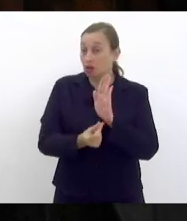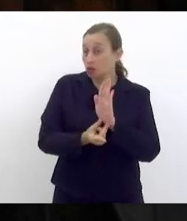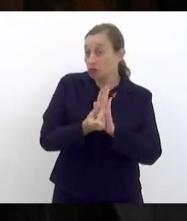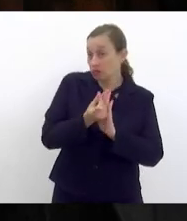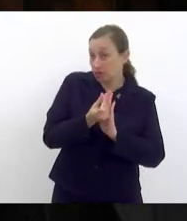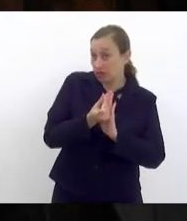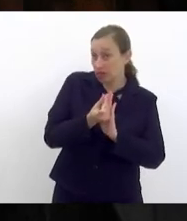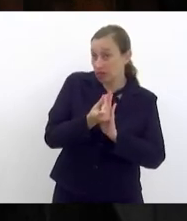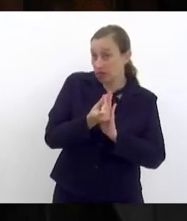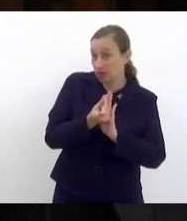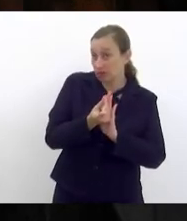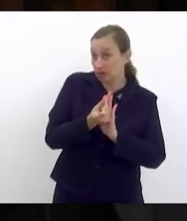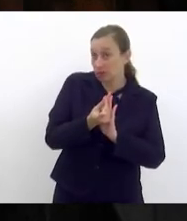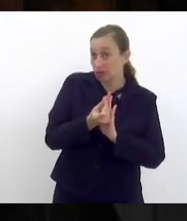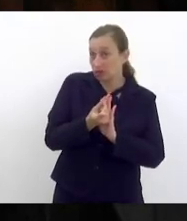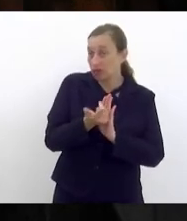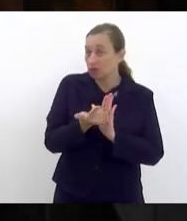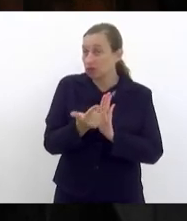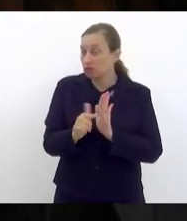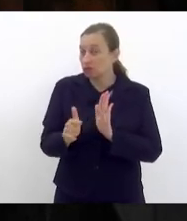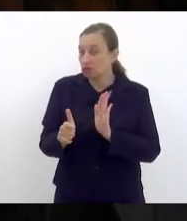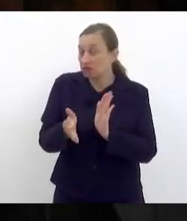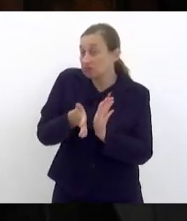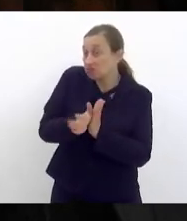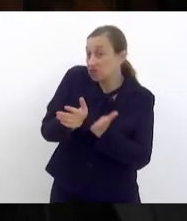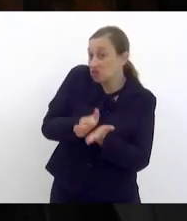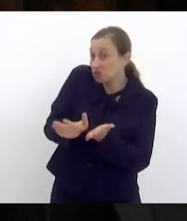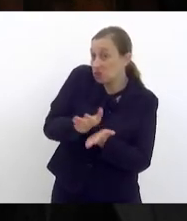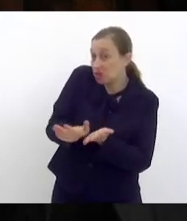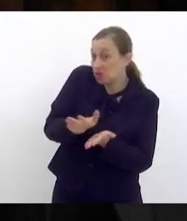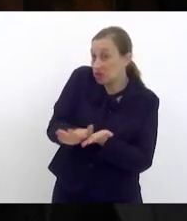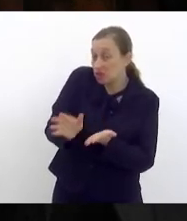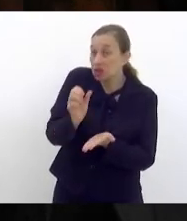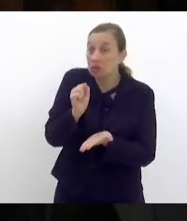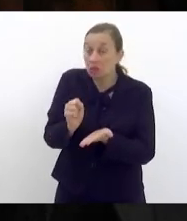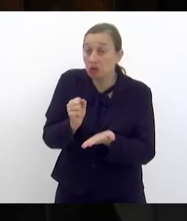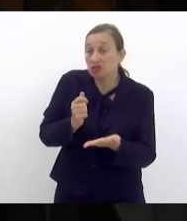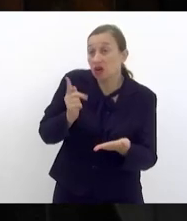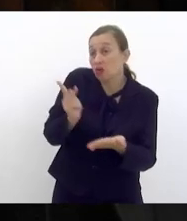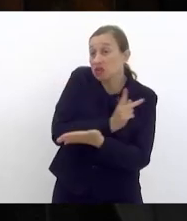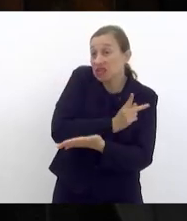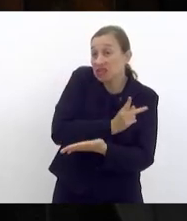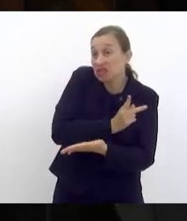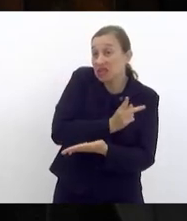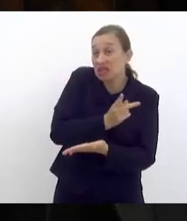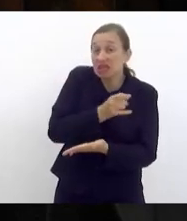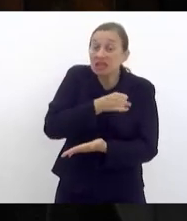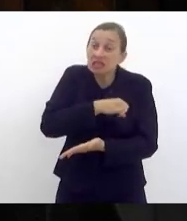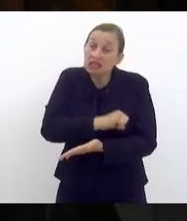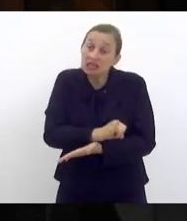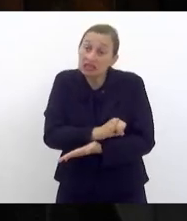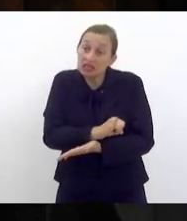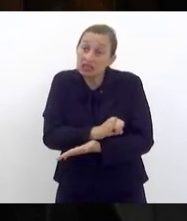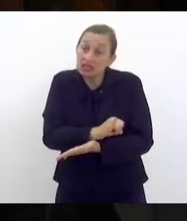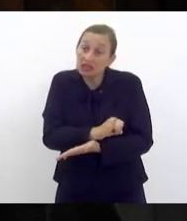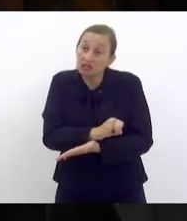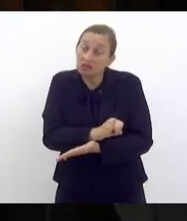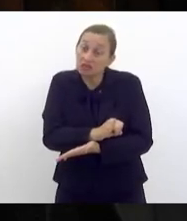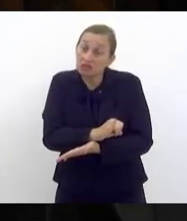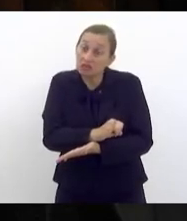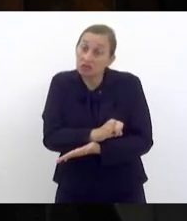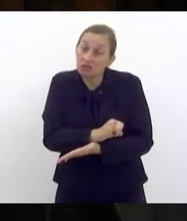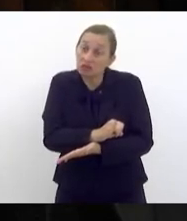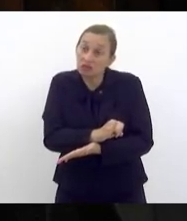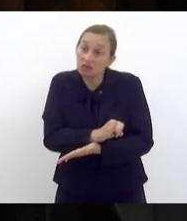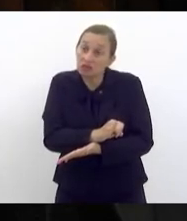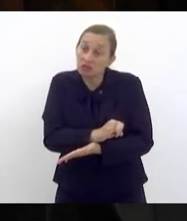orçamentárias, não há despesa que possa acontecer sem que as receitas